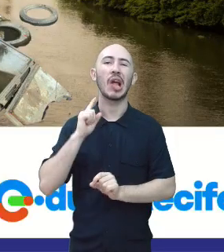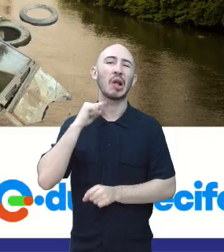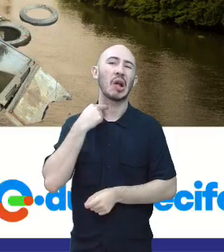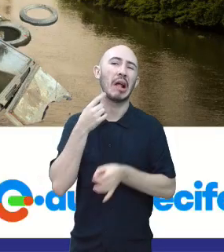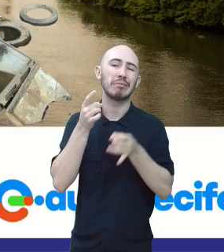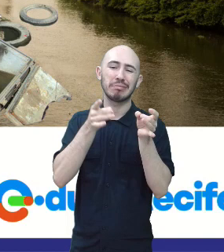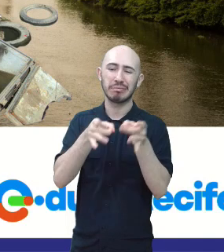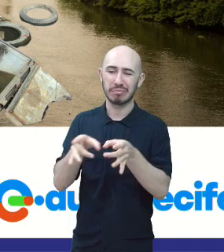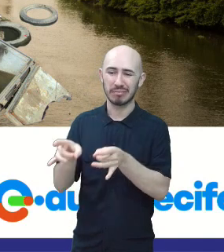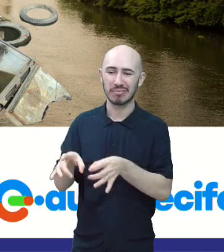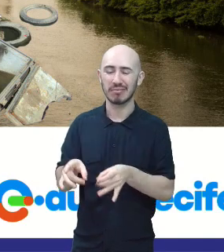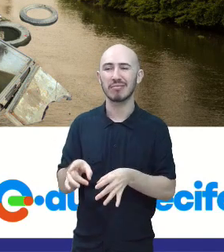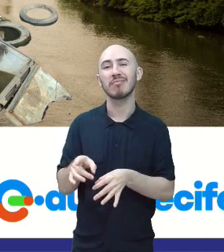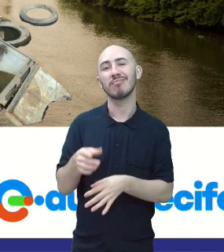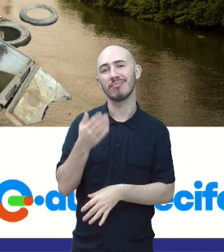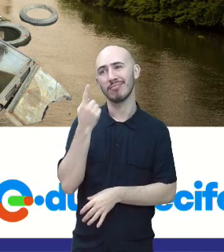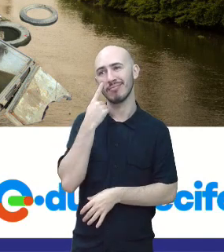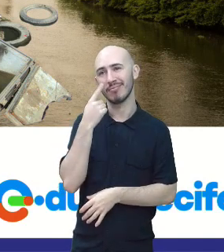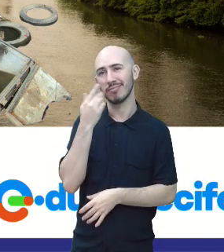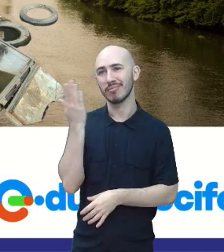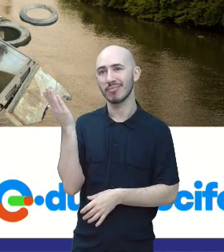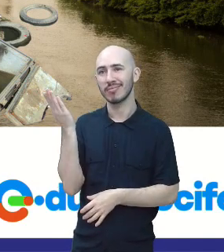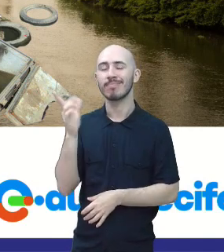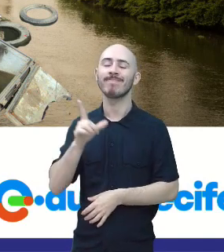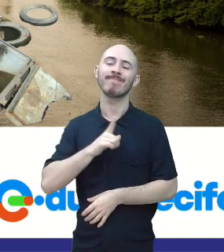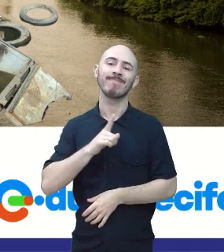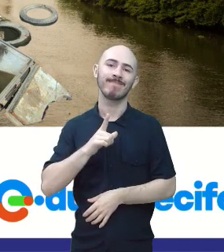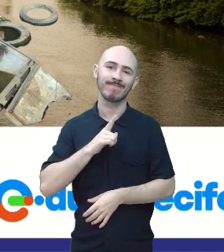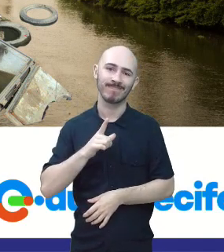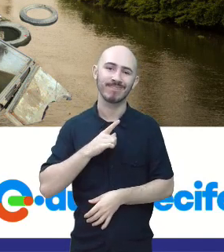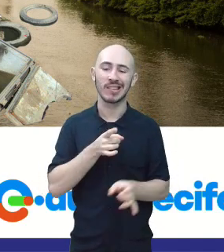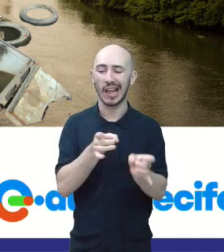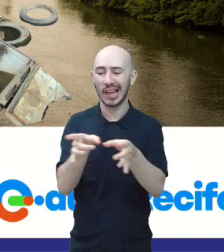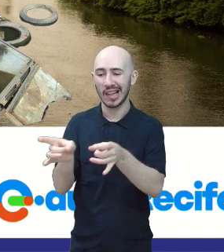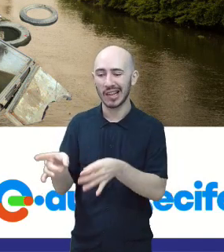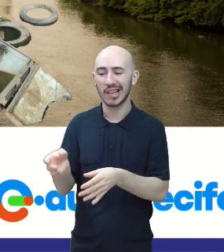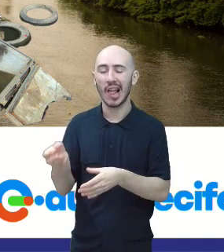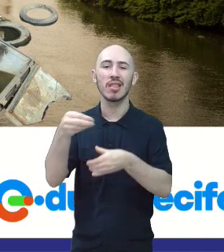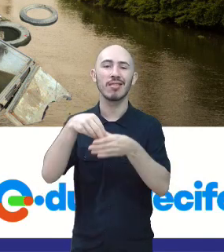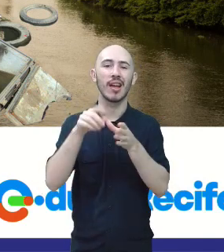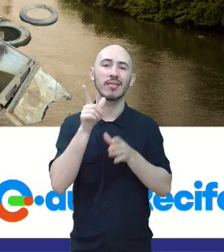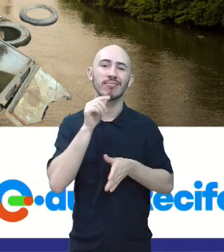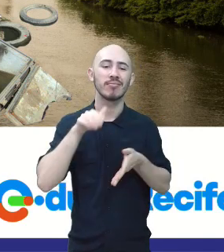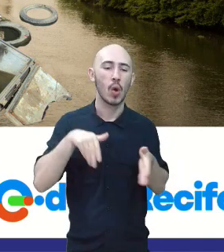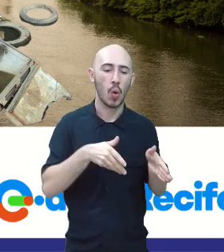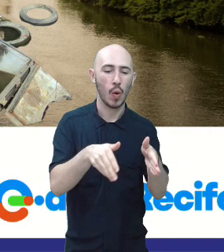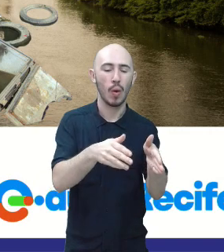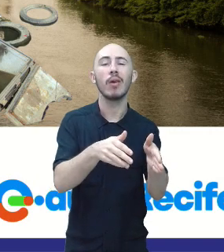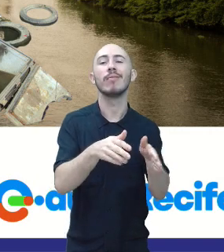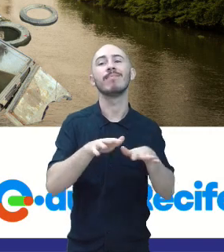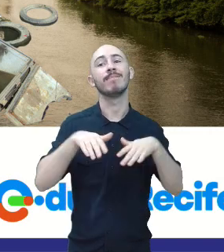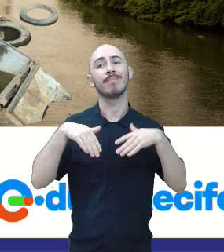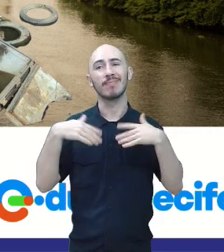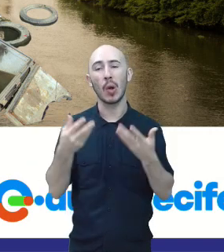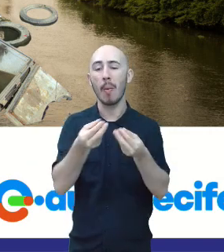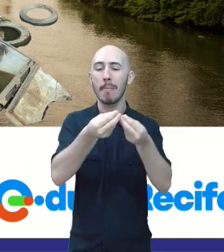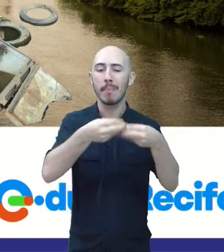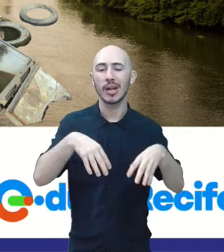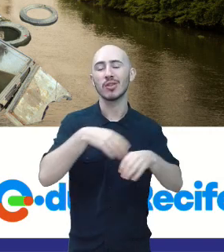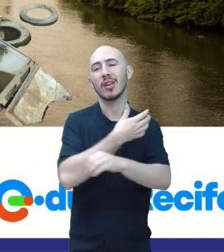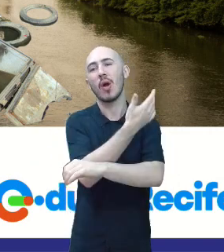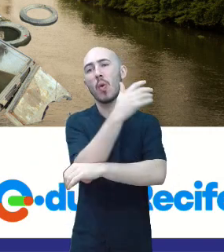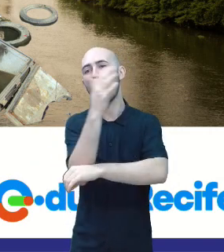né, com muitos resíduos aí descartados dentro do rio e que causa grande impacto para o ecossistema,